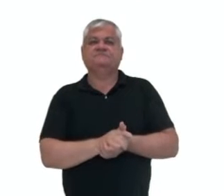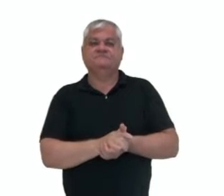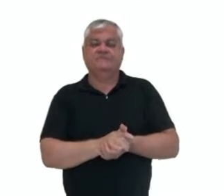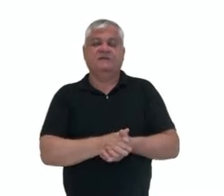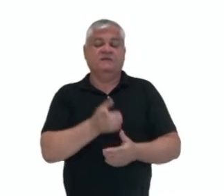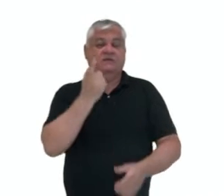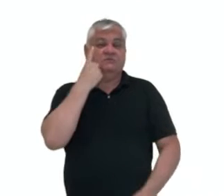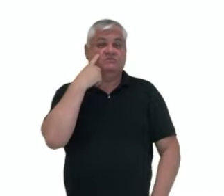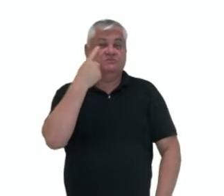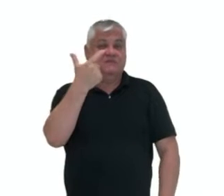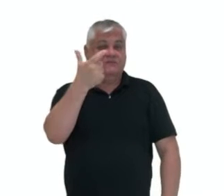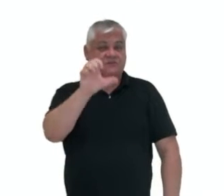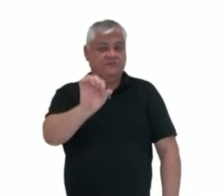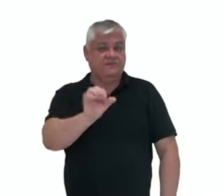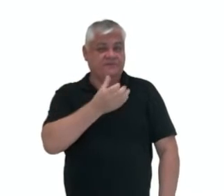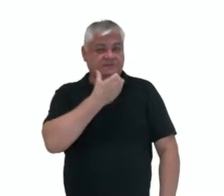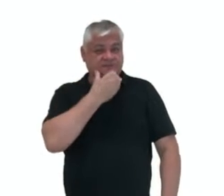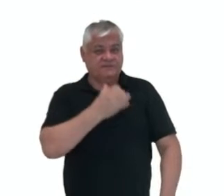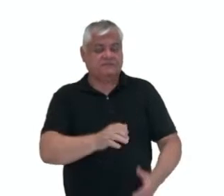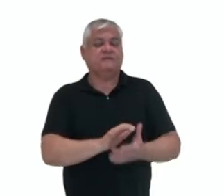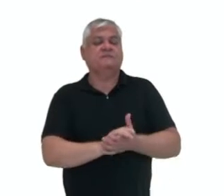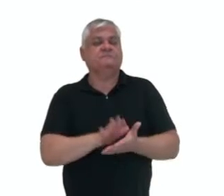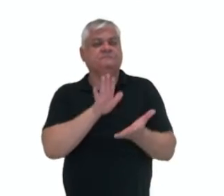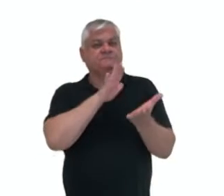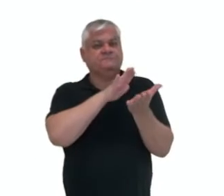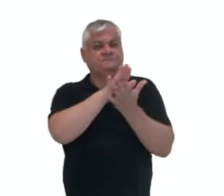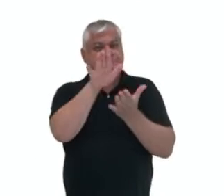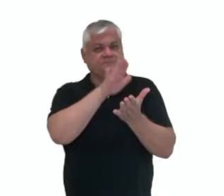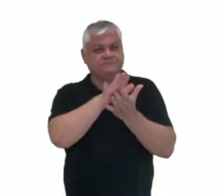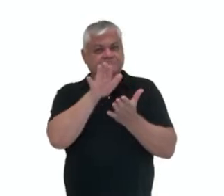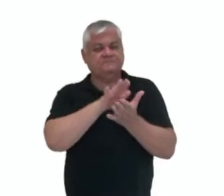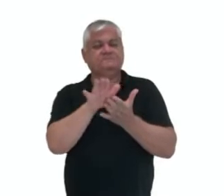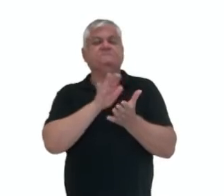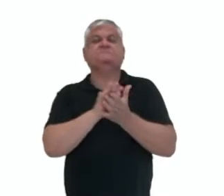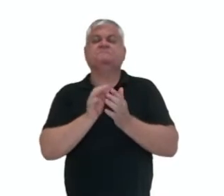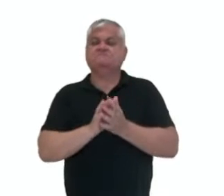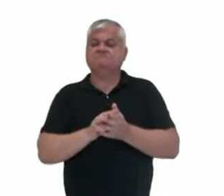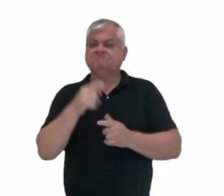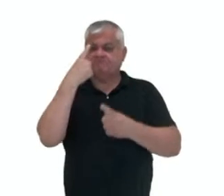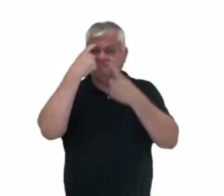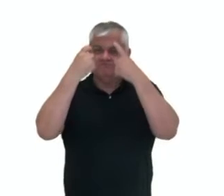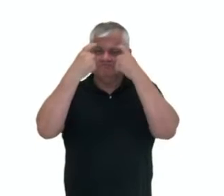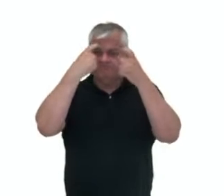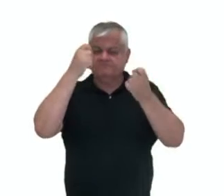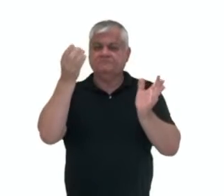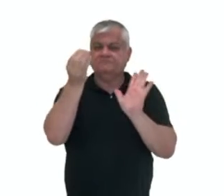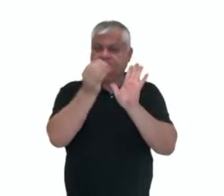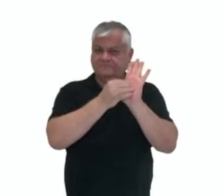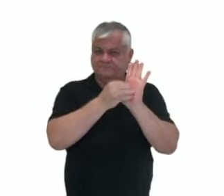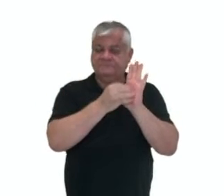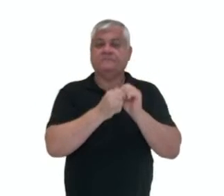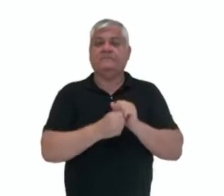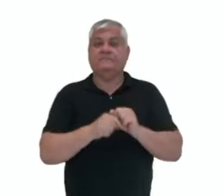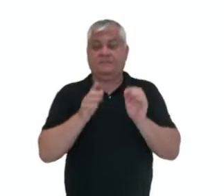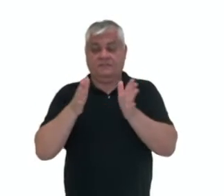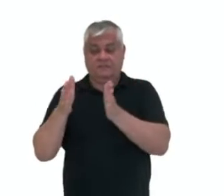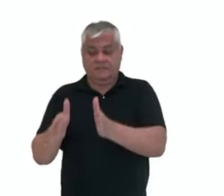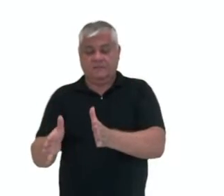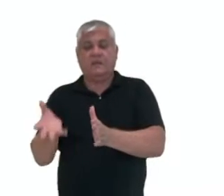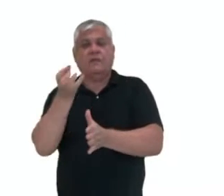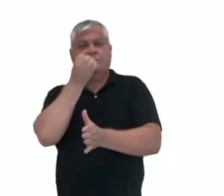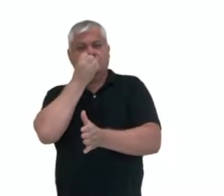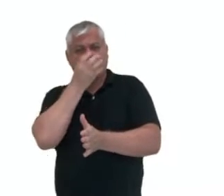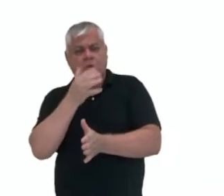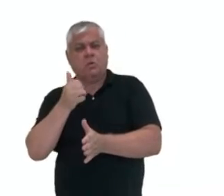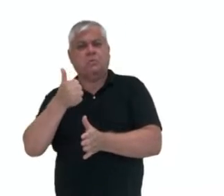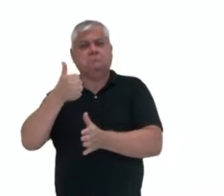edição do dia 29 de dezembro serão publicadas as manifestações mais criativas. Se por um lado é saudável pensar